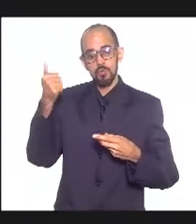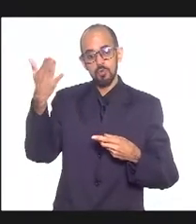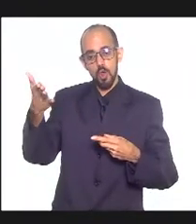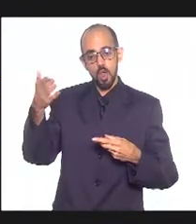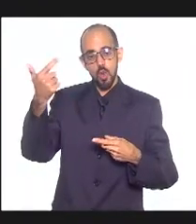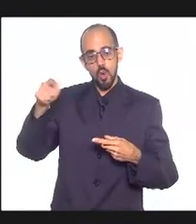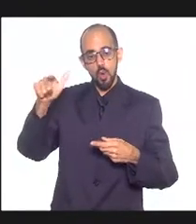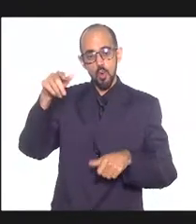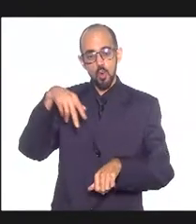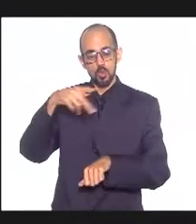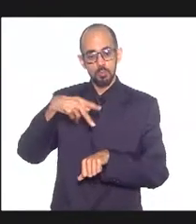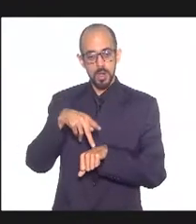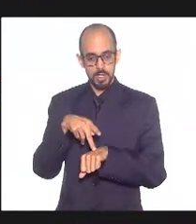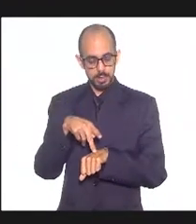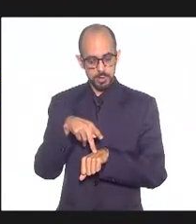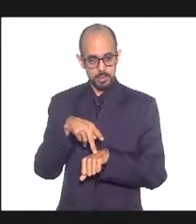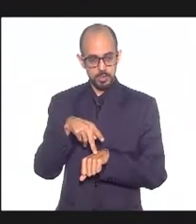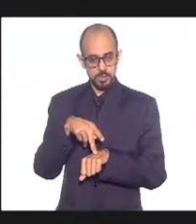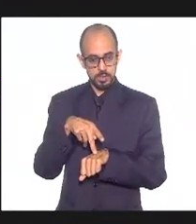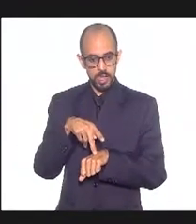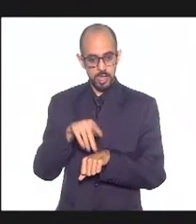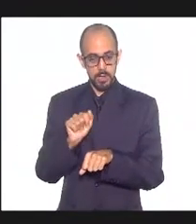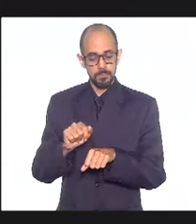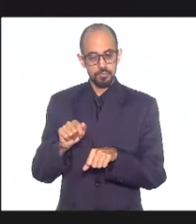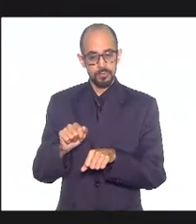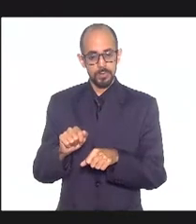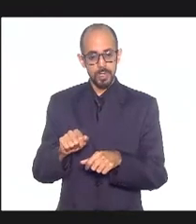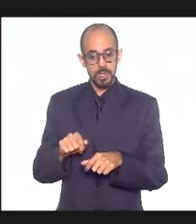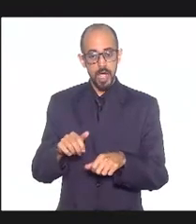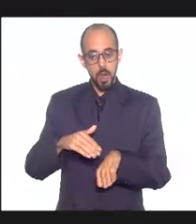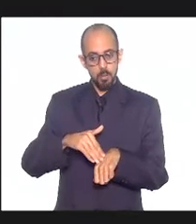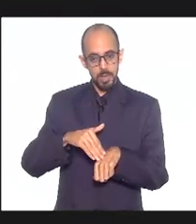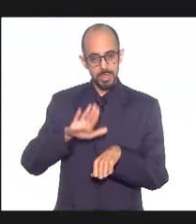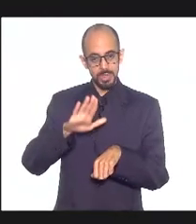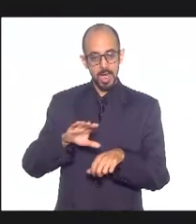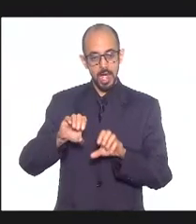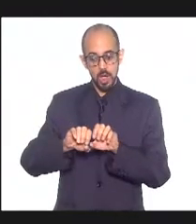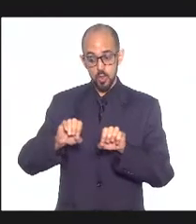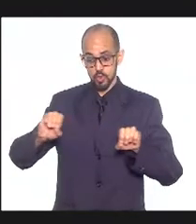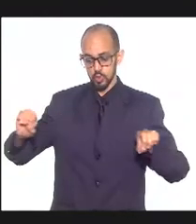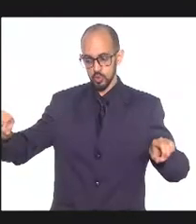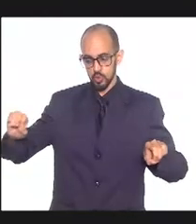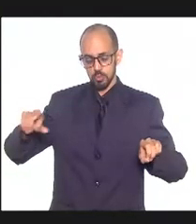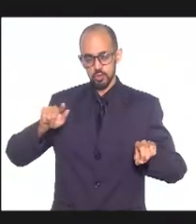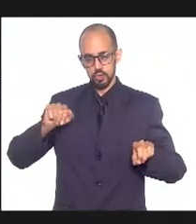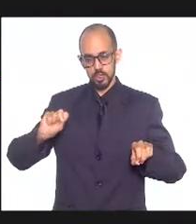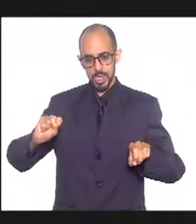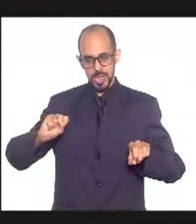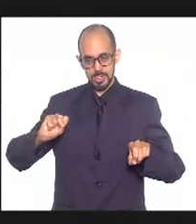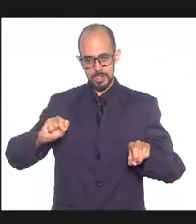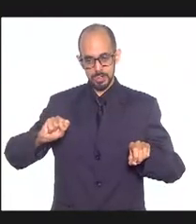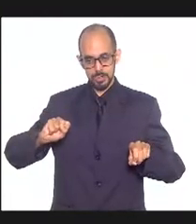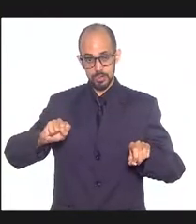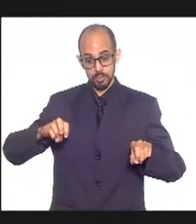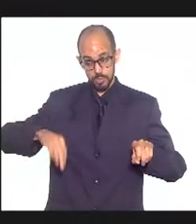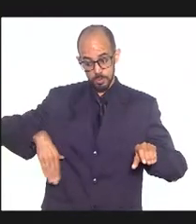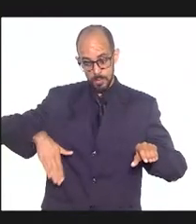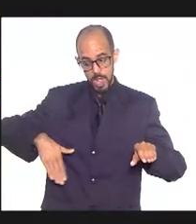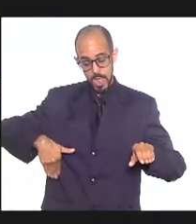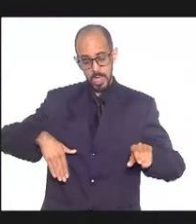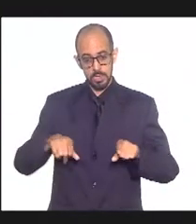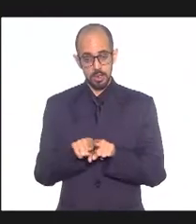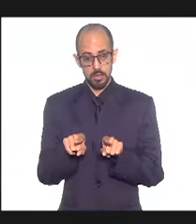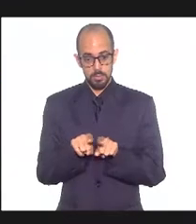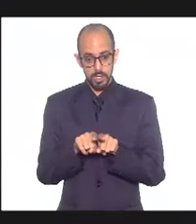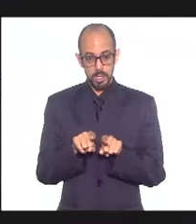da ampliação da quantidade de gasodutos marítimos e da redução da reinjeção. Então, o marco regulatório, a